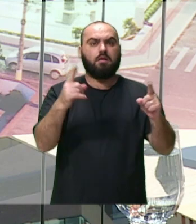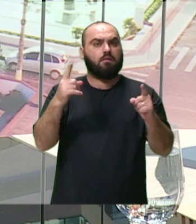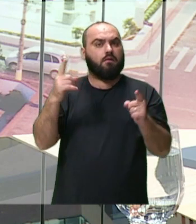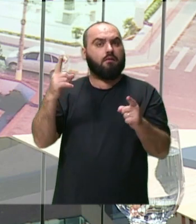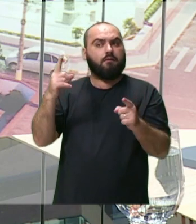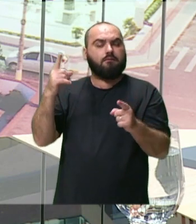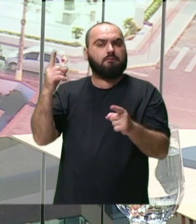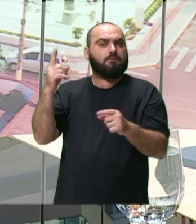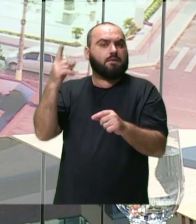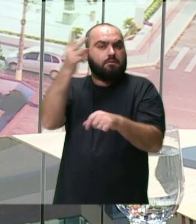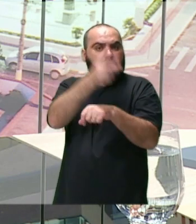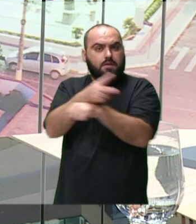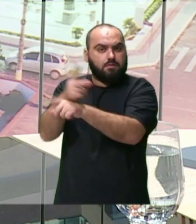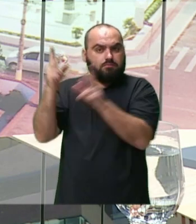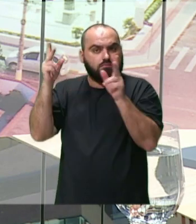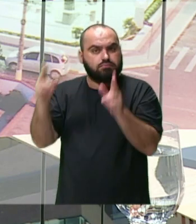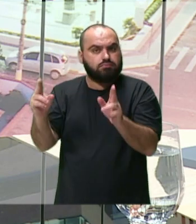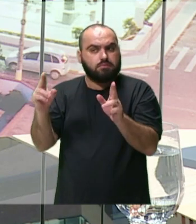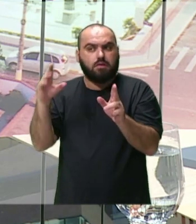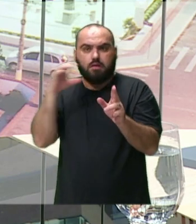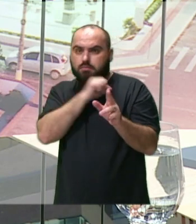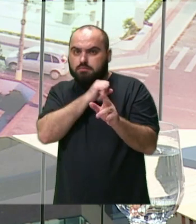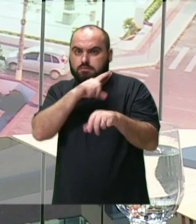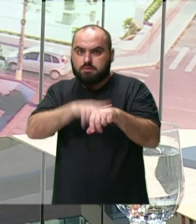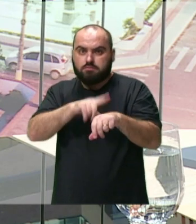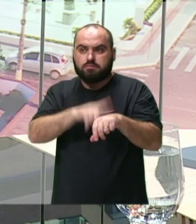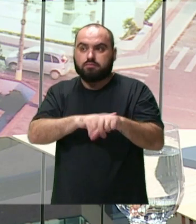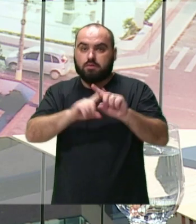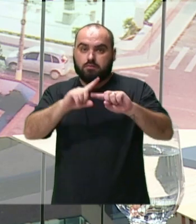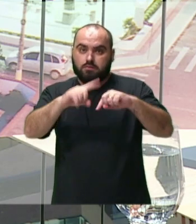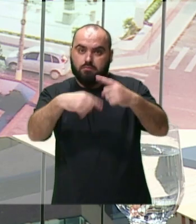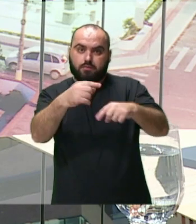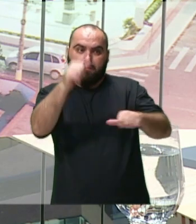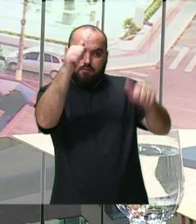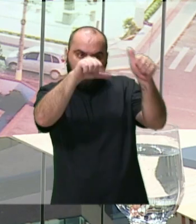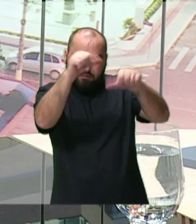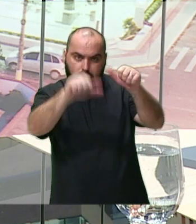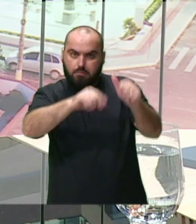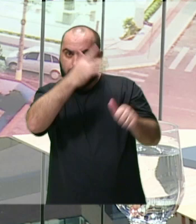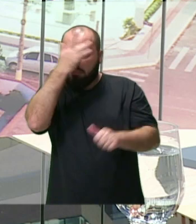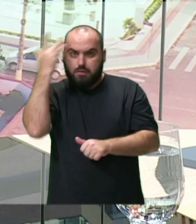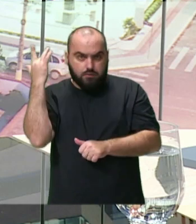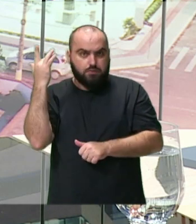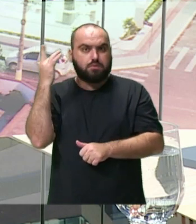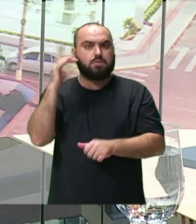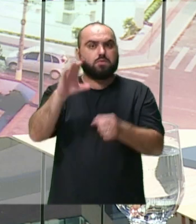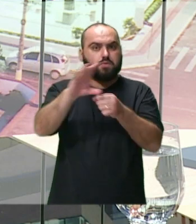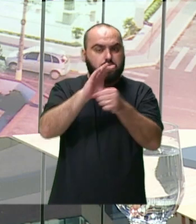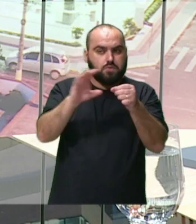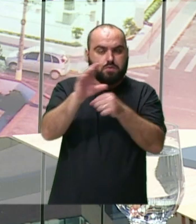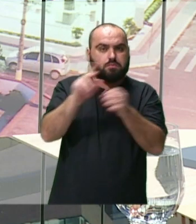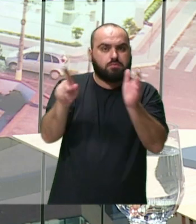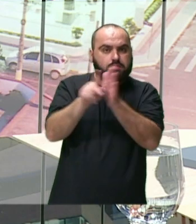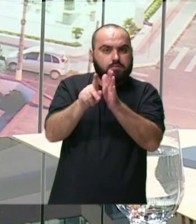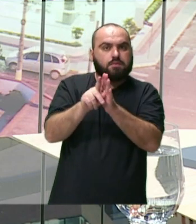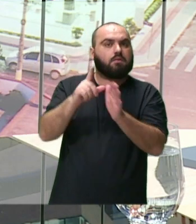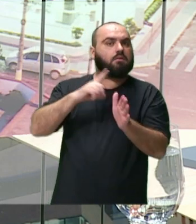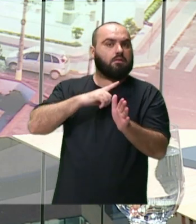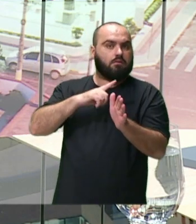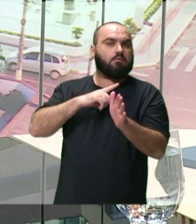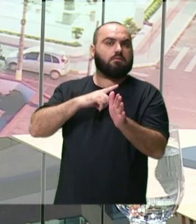tempo seguro, e ele foi depois avaliado por pessoas sérias, houve comissões, teve todo um